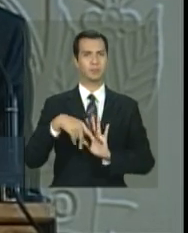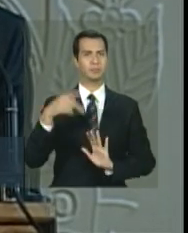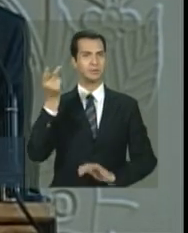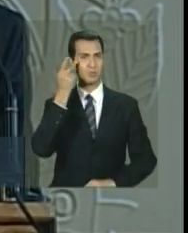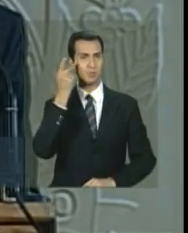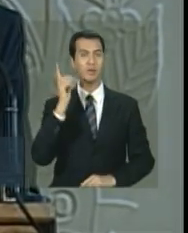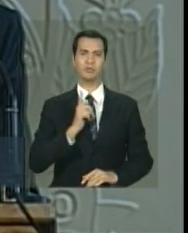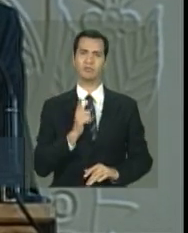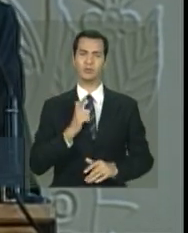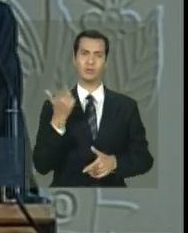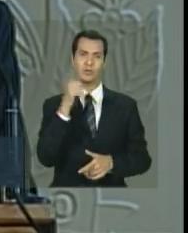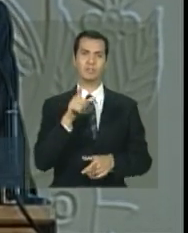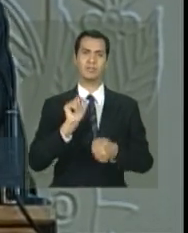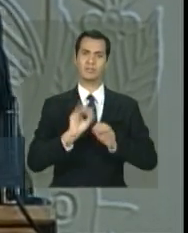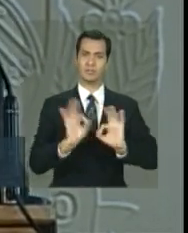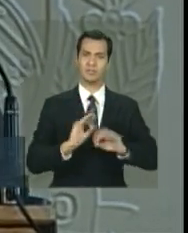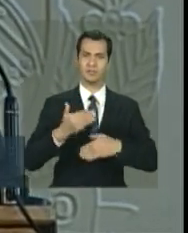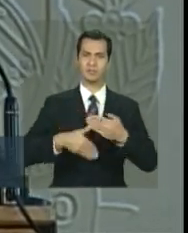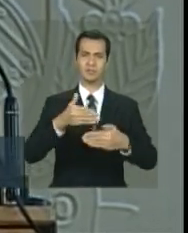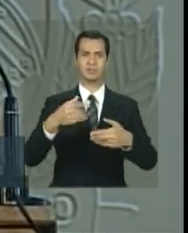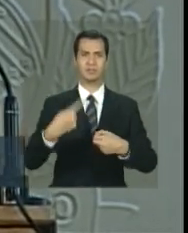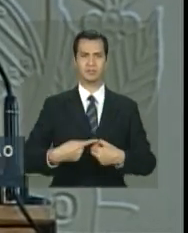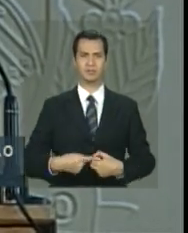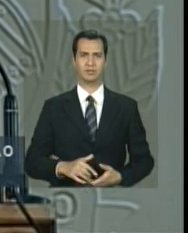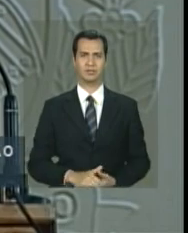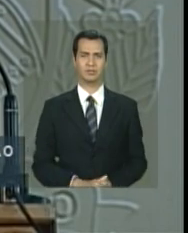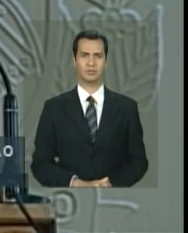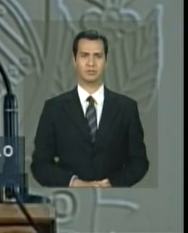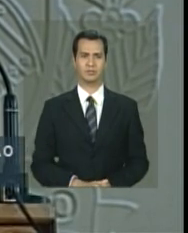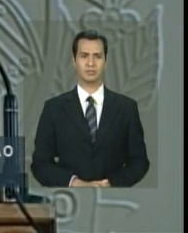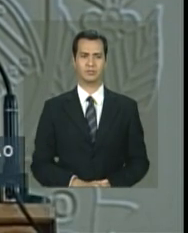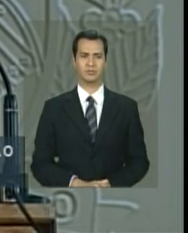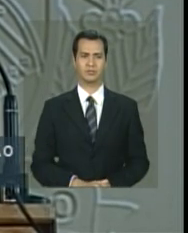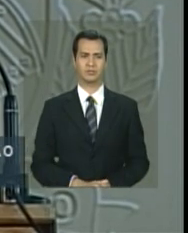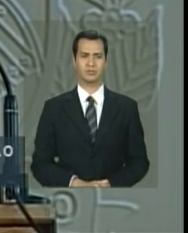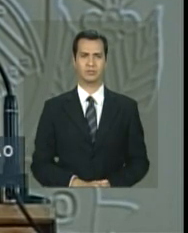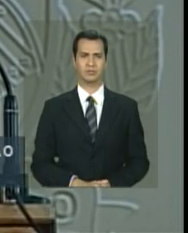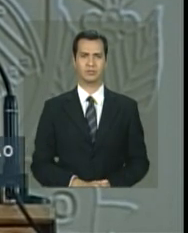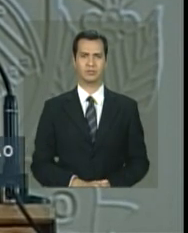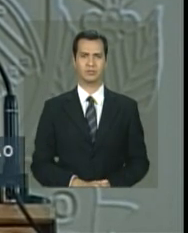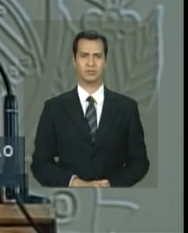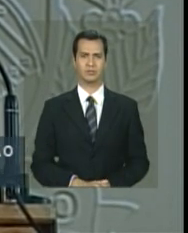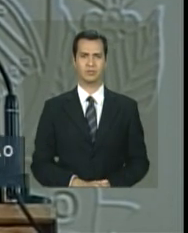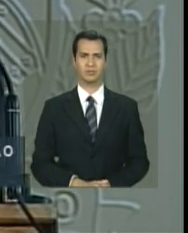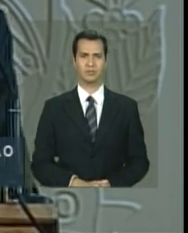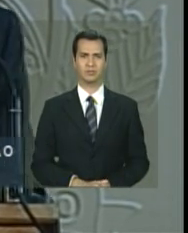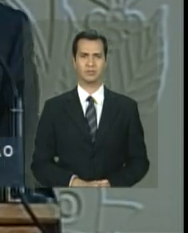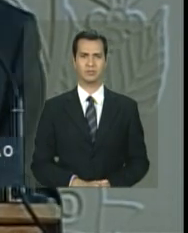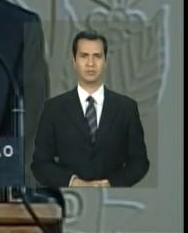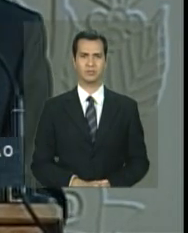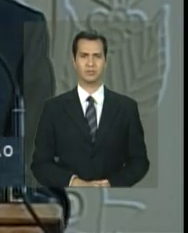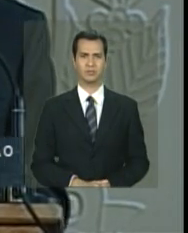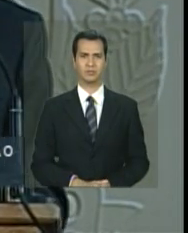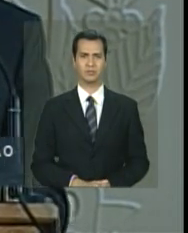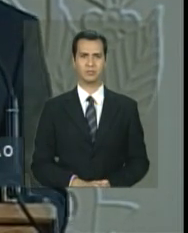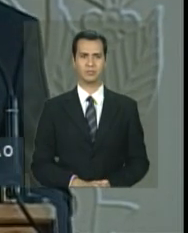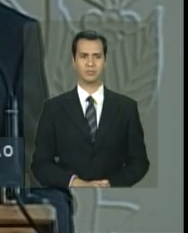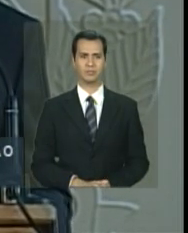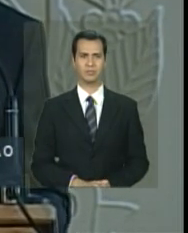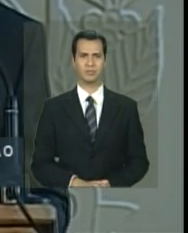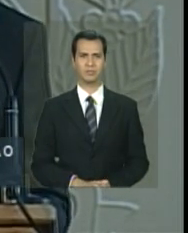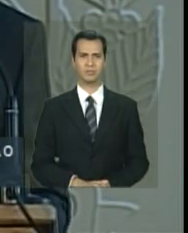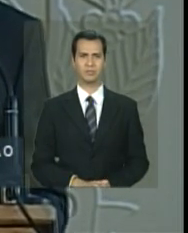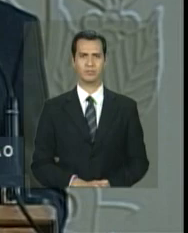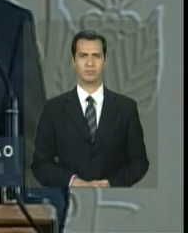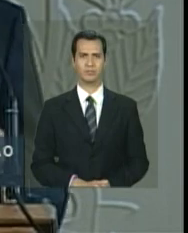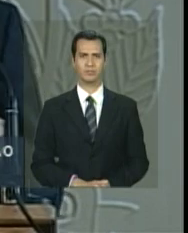cidade efervescente, né, que é São Paulo, grande, tá bom, então, tecnológico, científico do